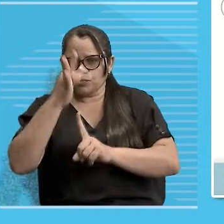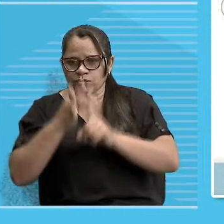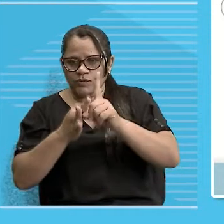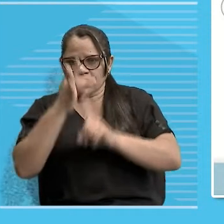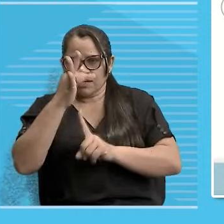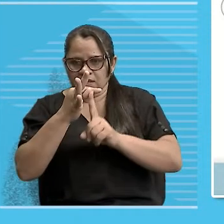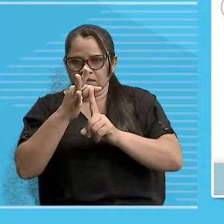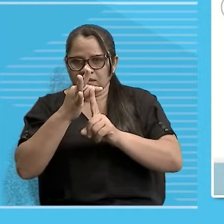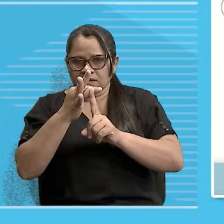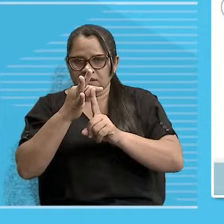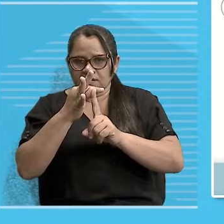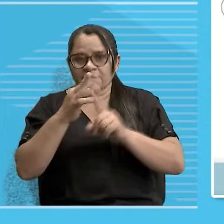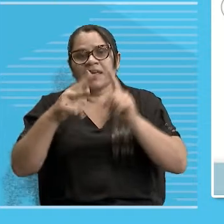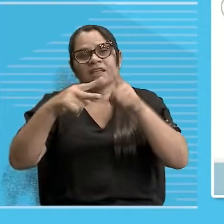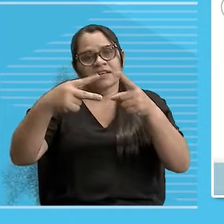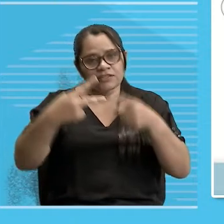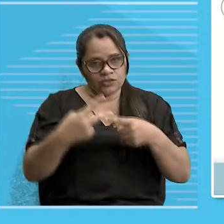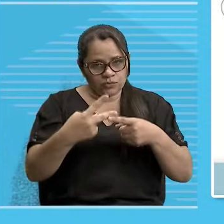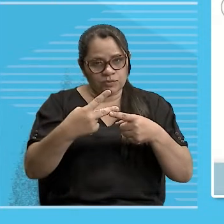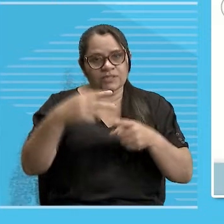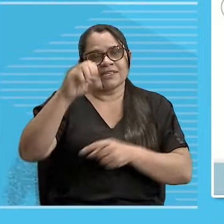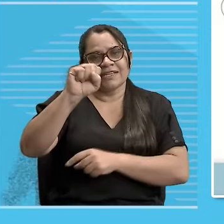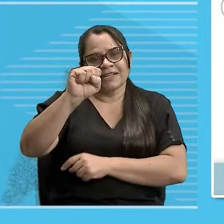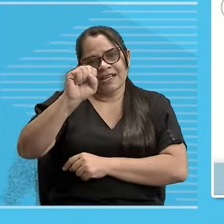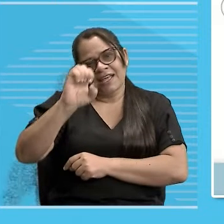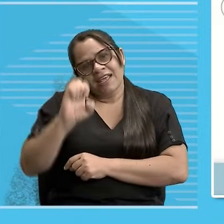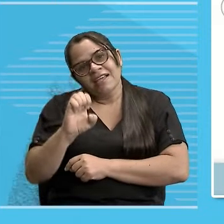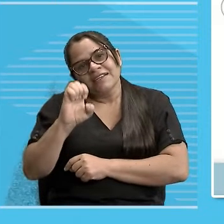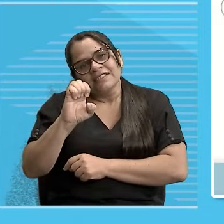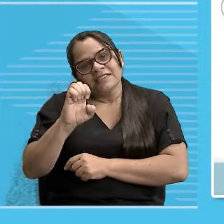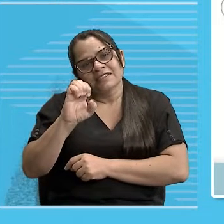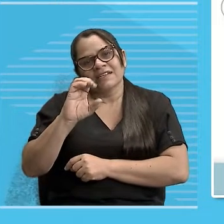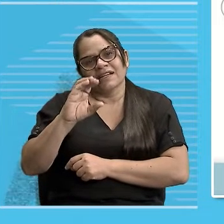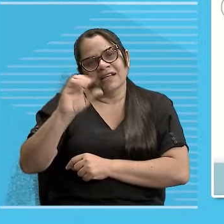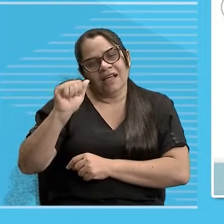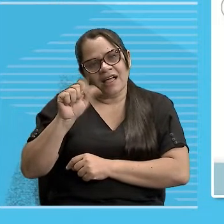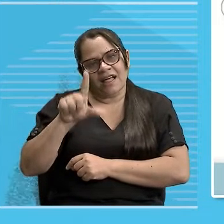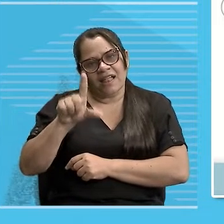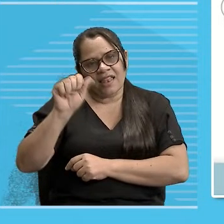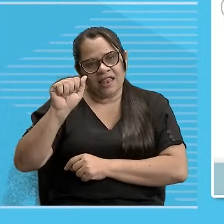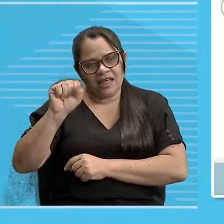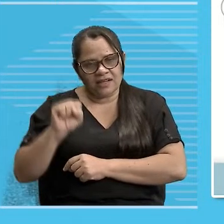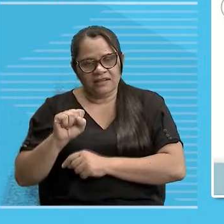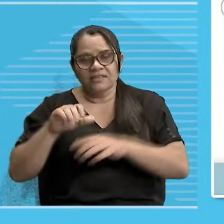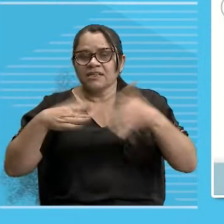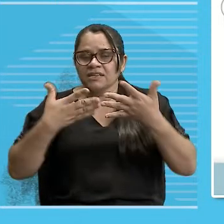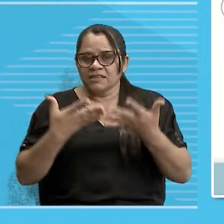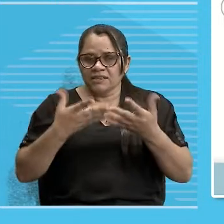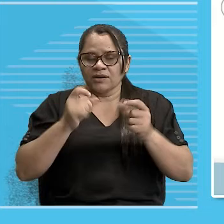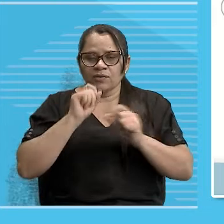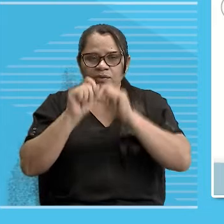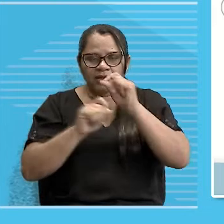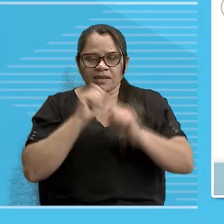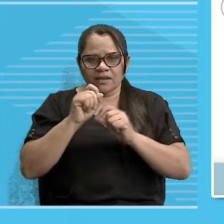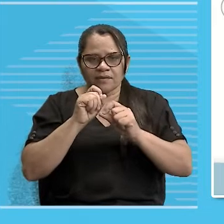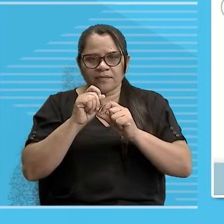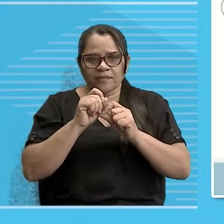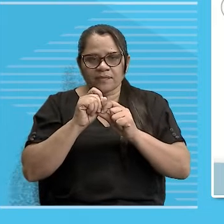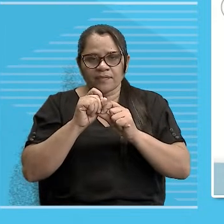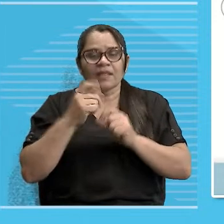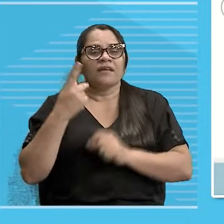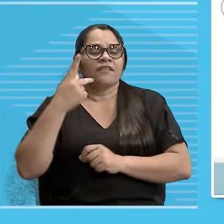entre as escalas Celsius e Kelvin, tá? Então, meus queridos, a gente vai